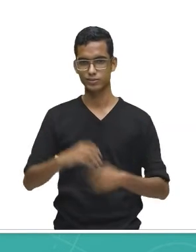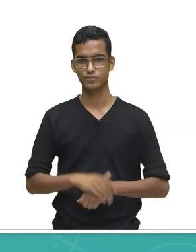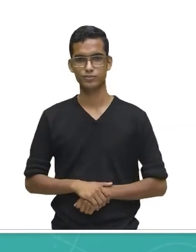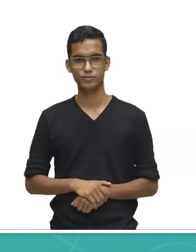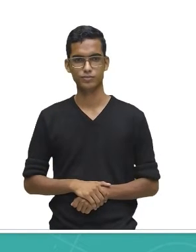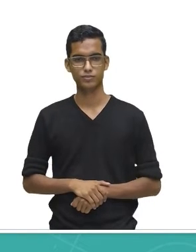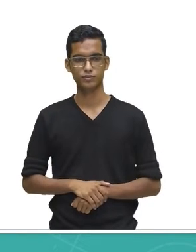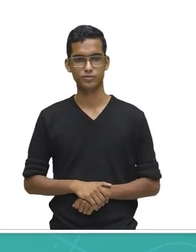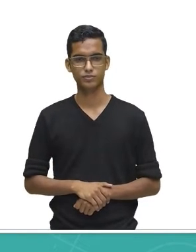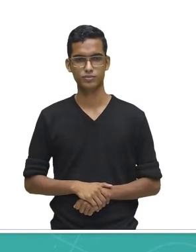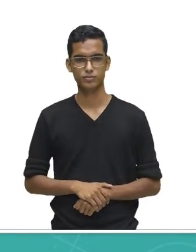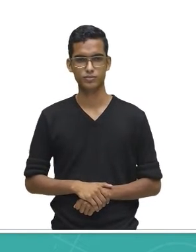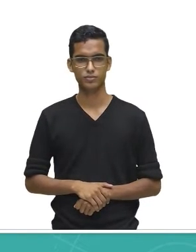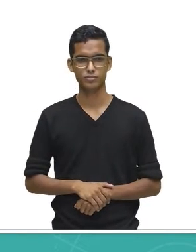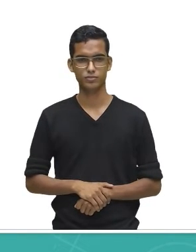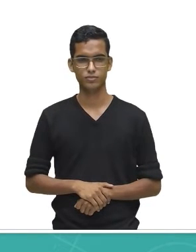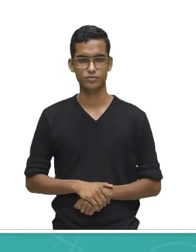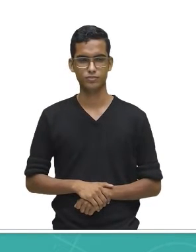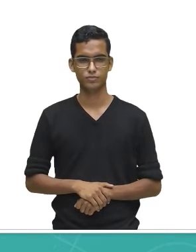dessa